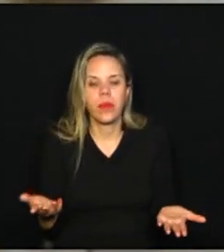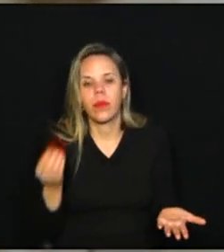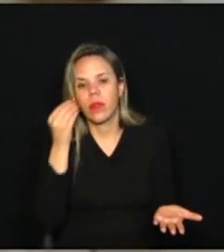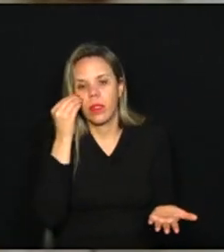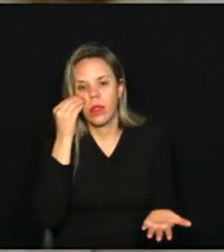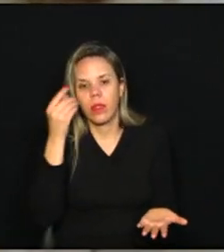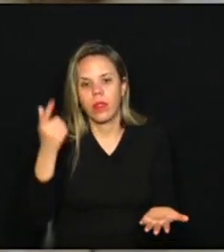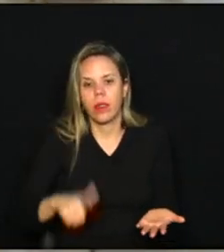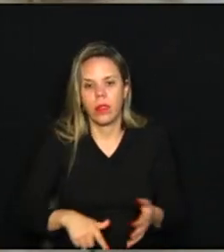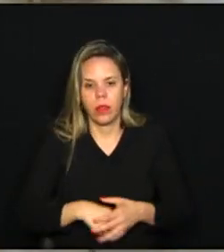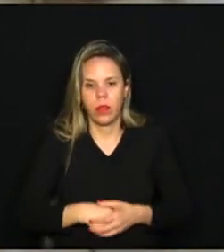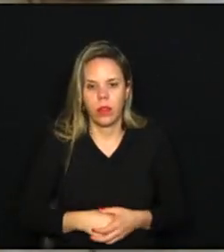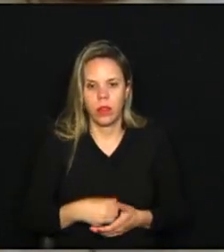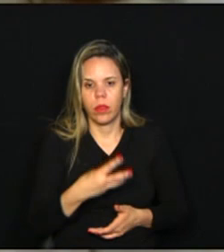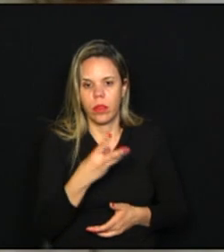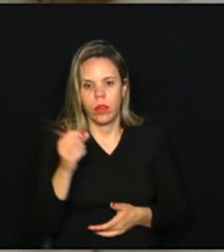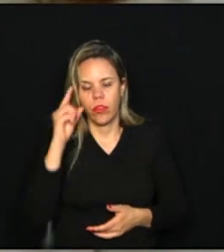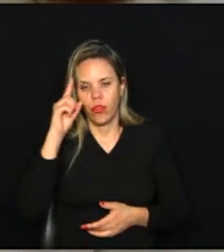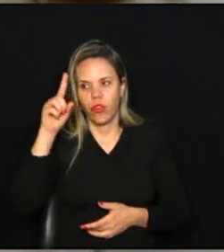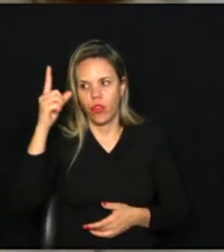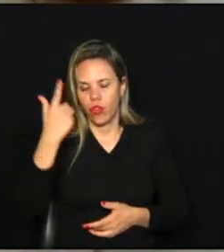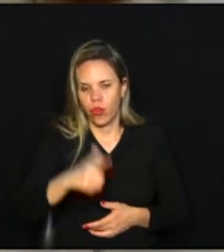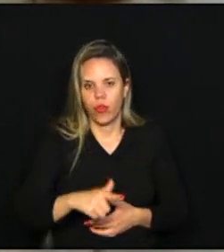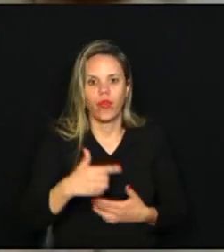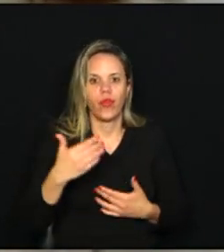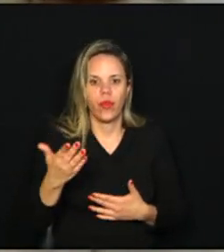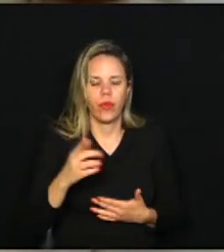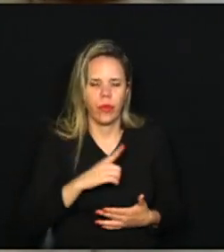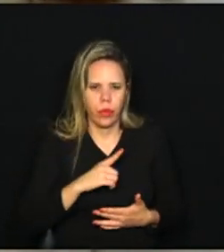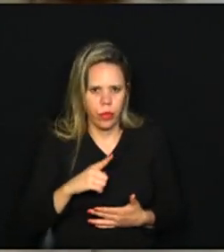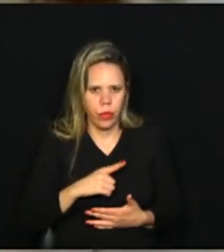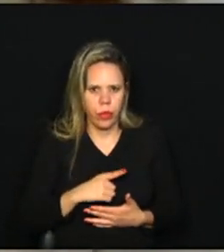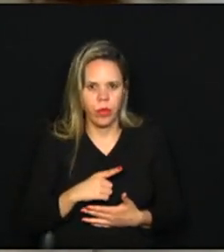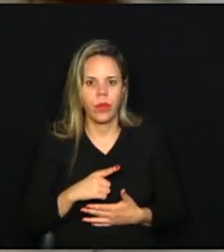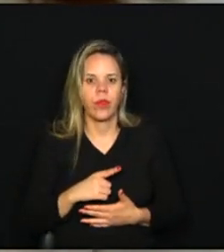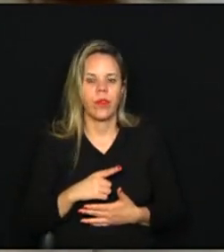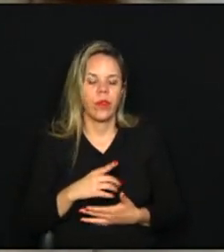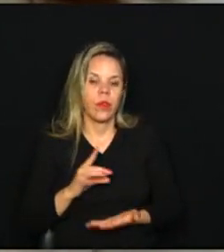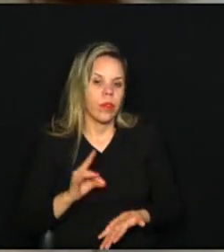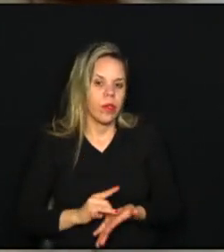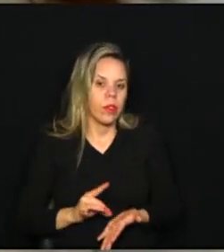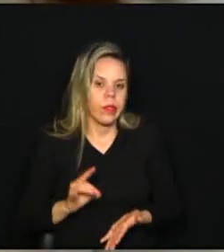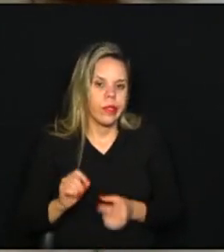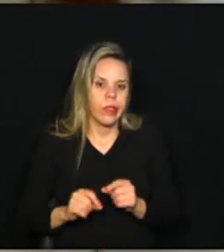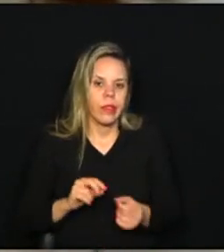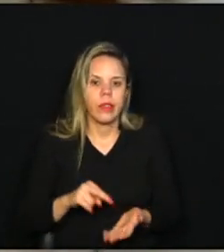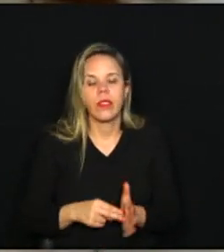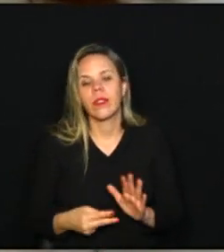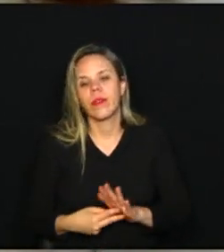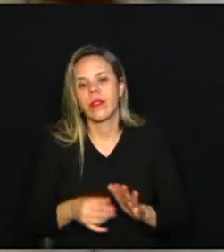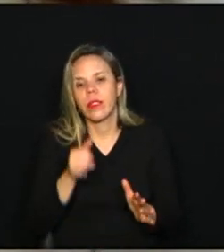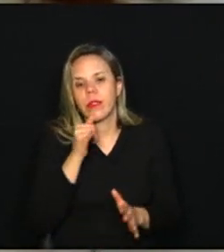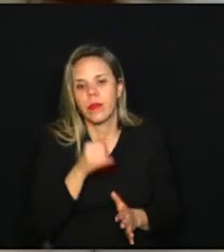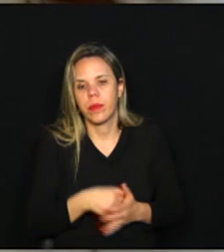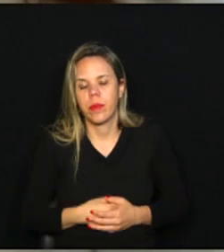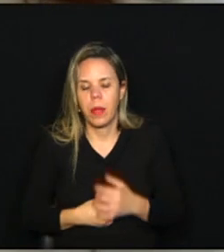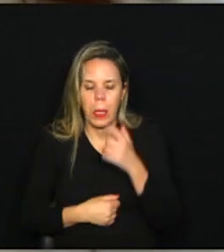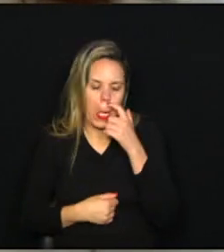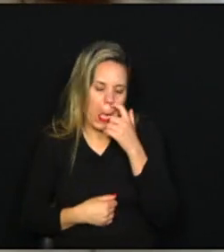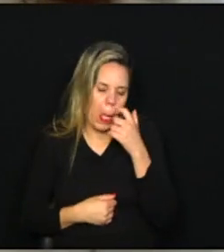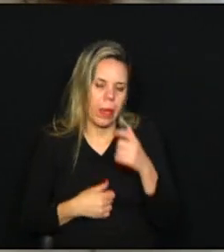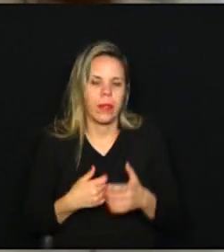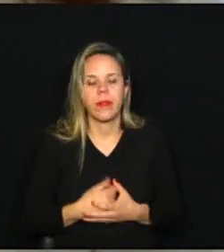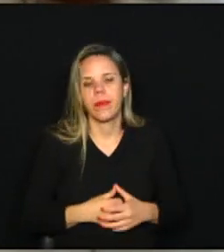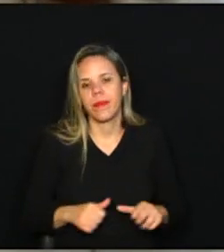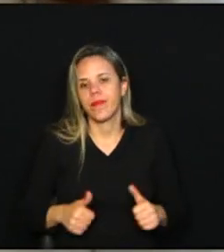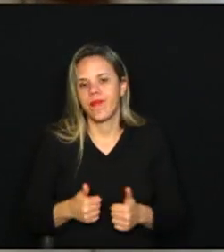testada daqui 30 dias, né? Então, a gente tem que partir do concreto. E o que é o concreto no caso? O concreto é um caso